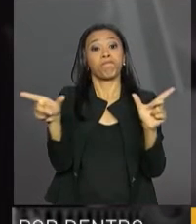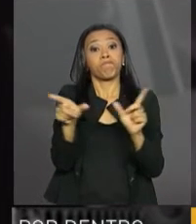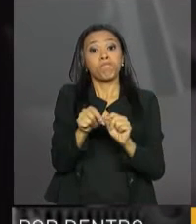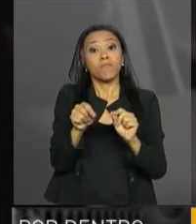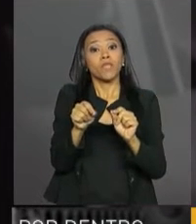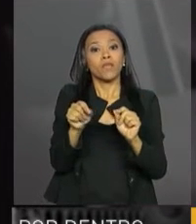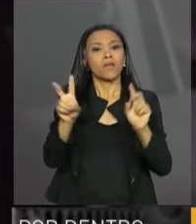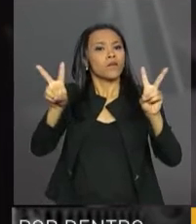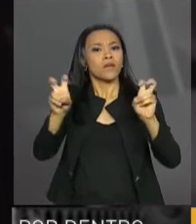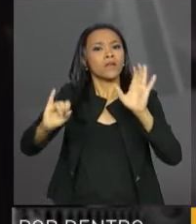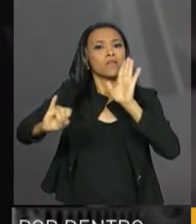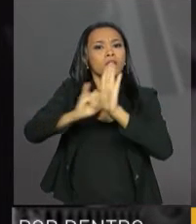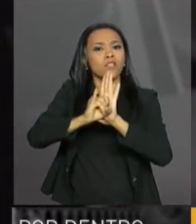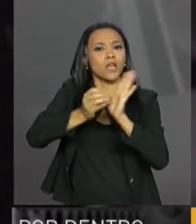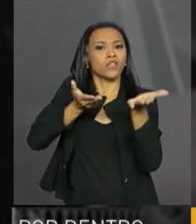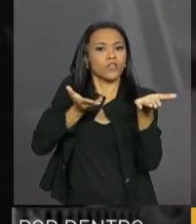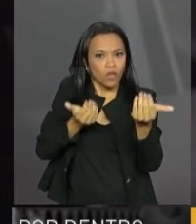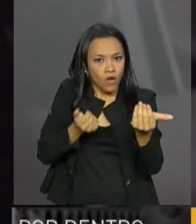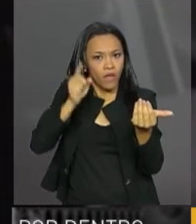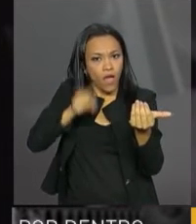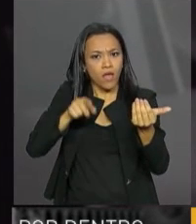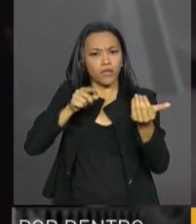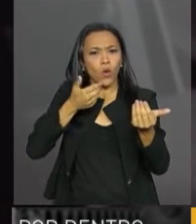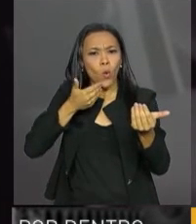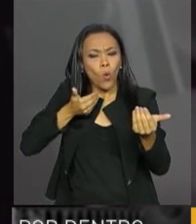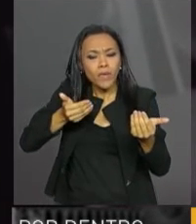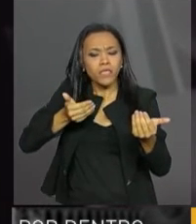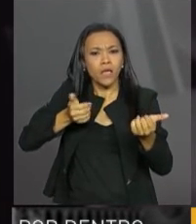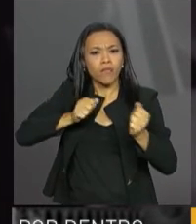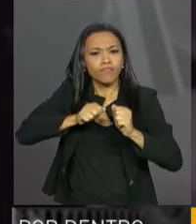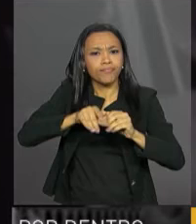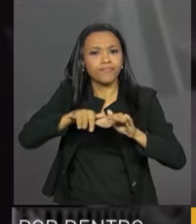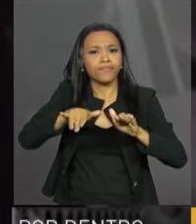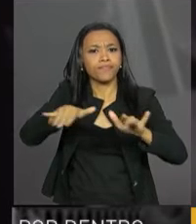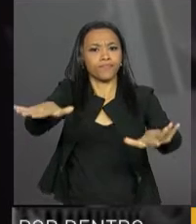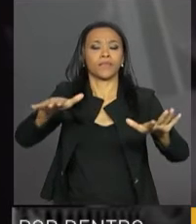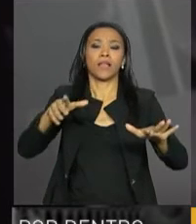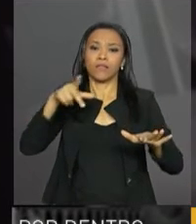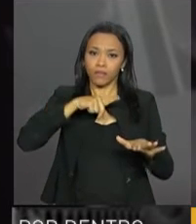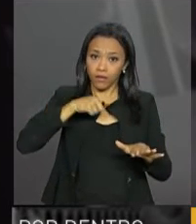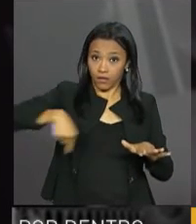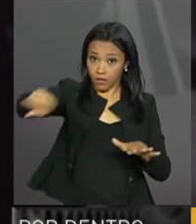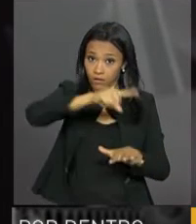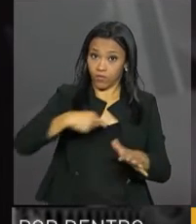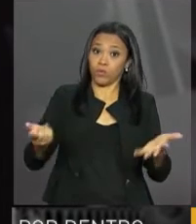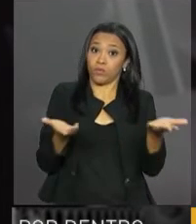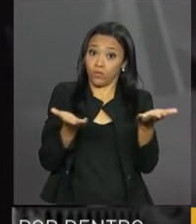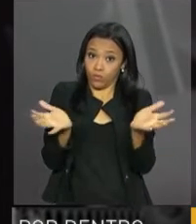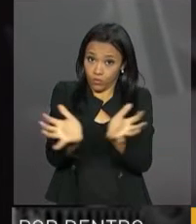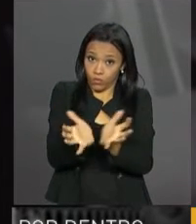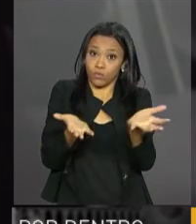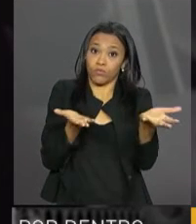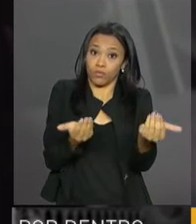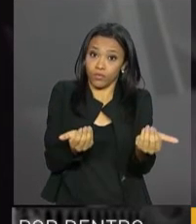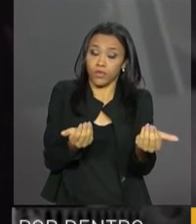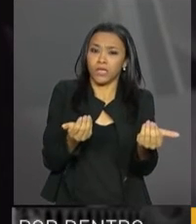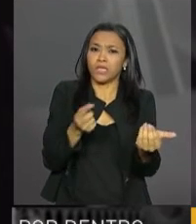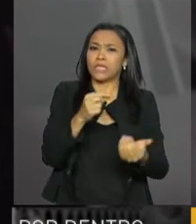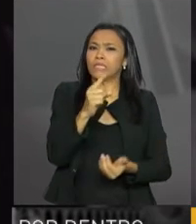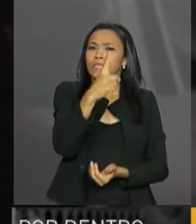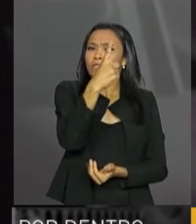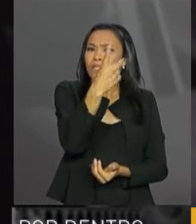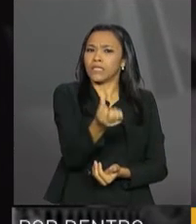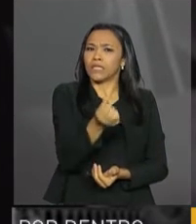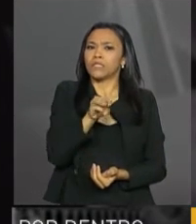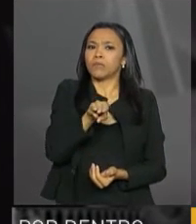de disseminação para os jovens brasileiros. Nós temos um público a ser beneficiado de 16 milhões